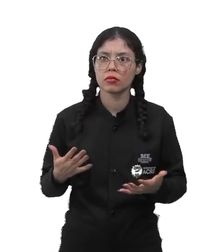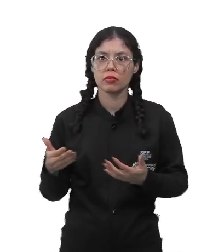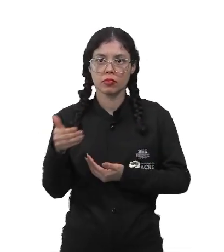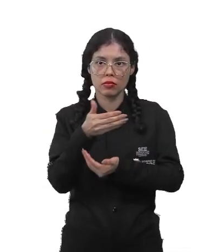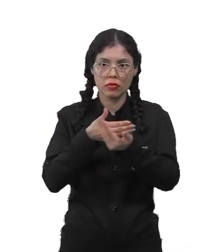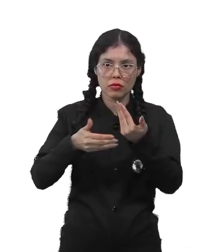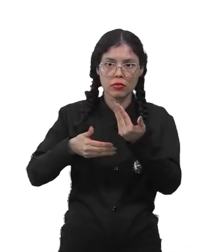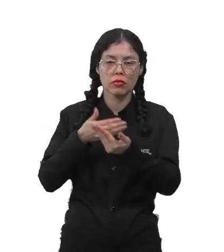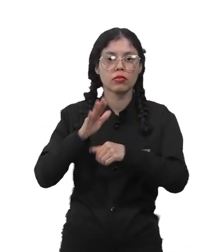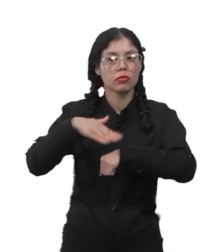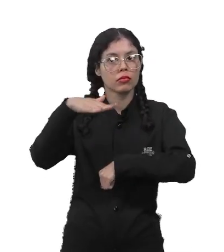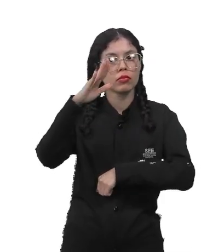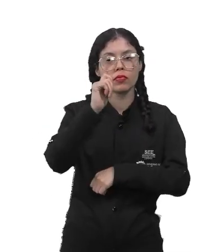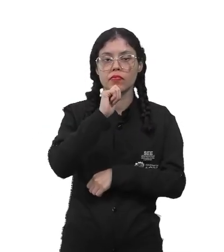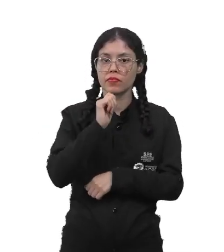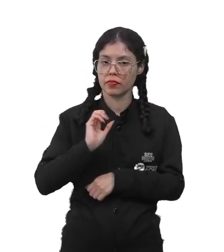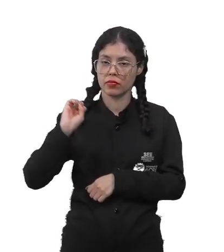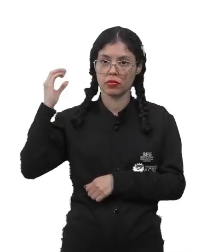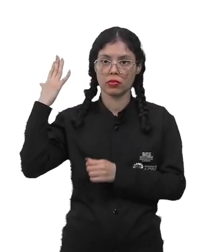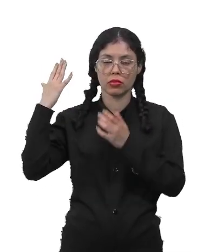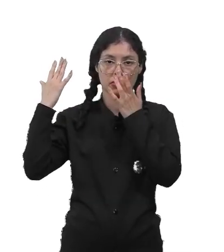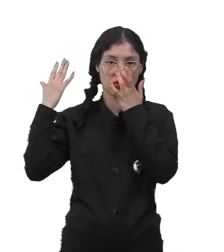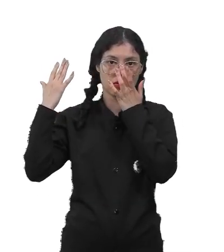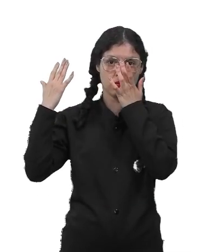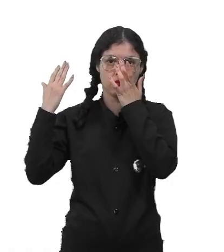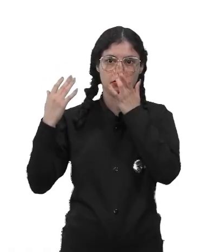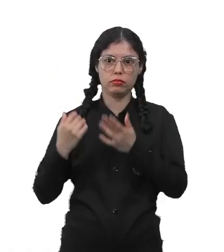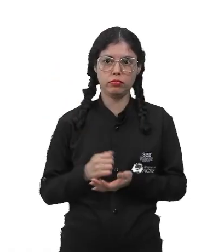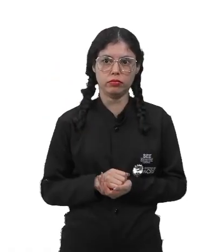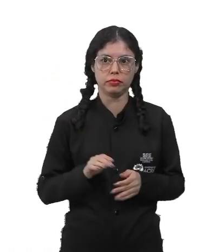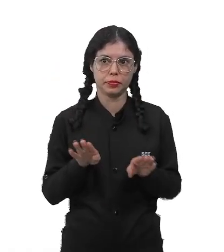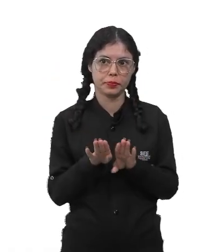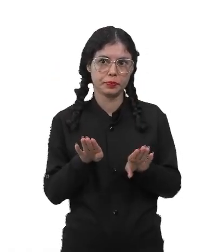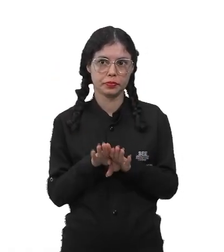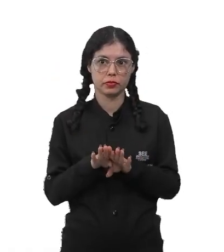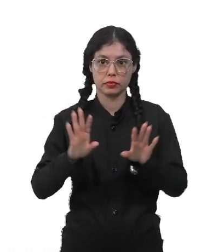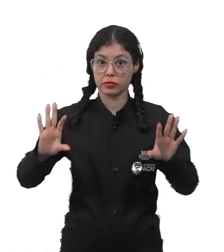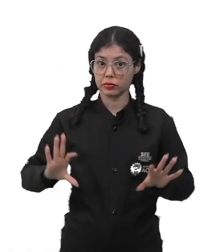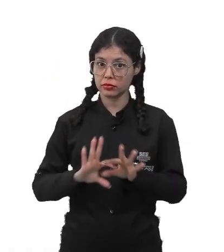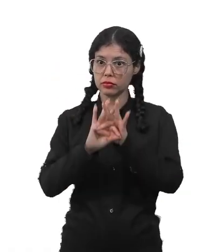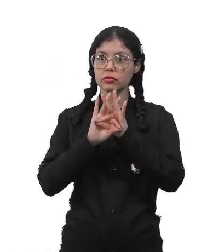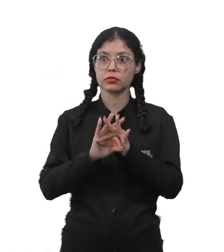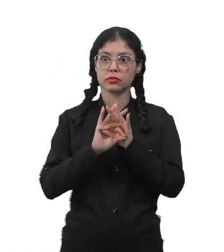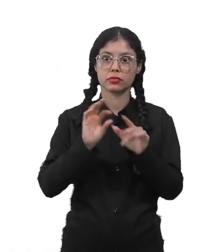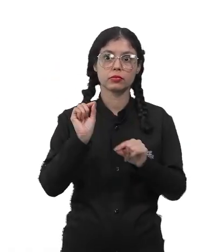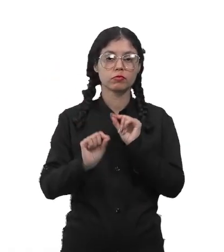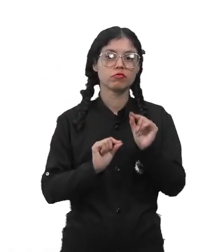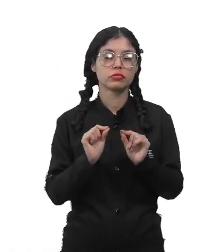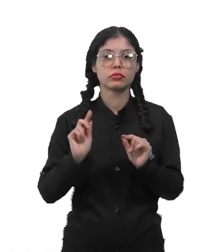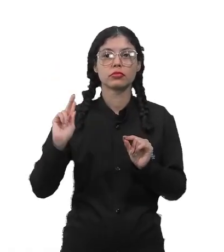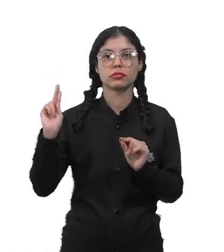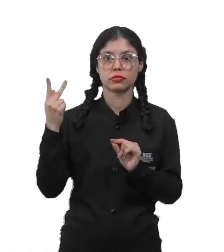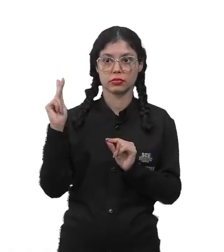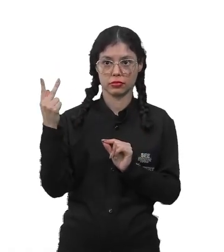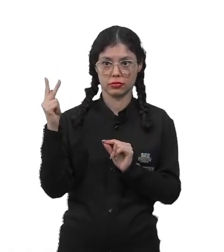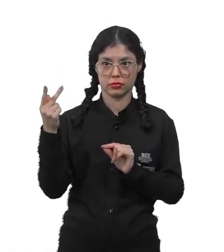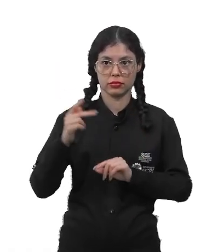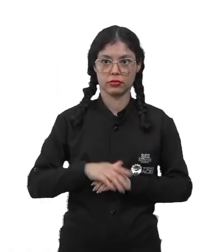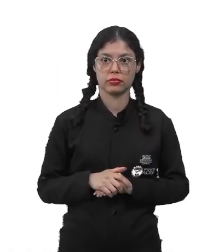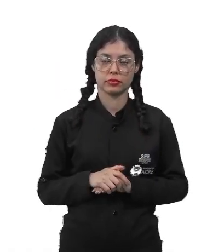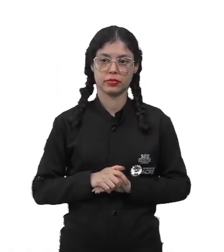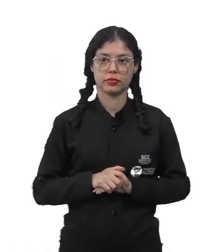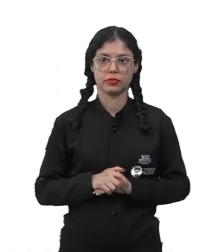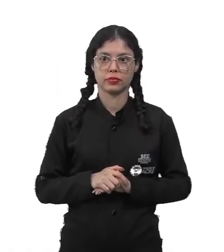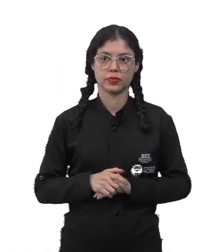interação de maior intensidade. O próprio nome já está falando, é uma ligação que vai acontecer entre hidrogênio. Então,